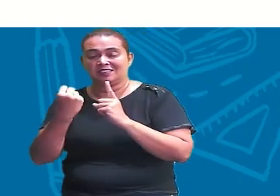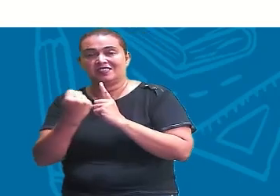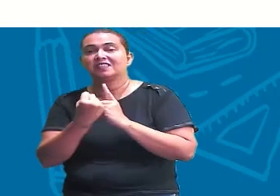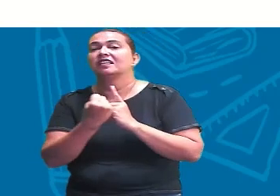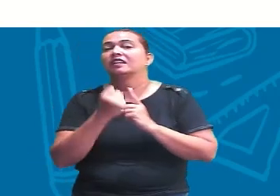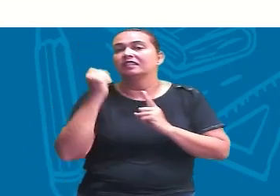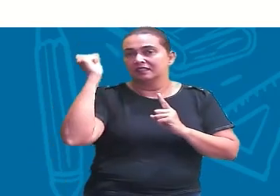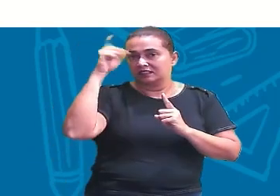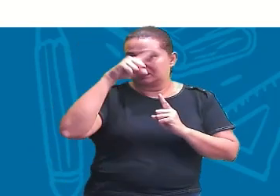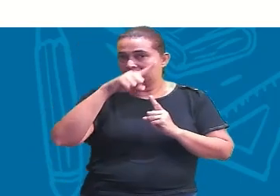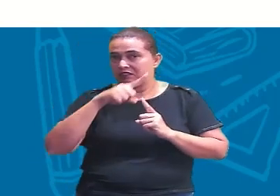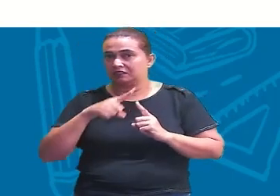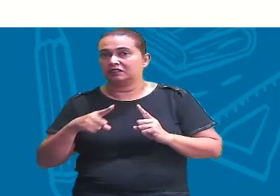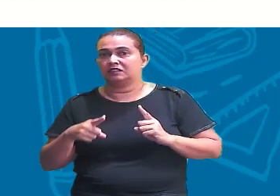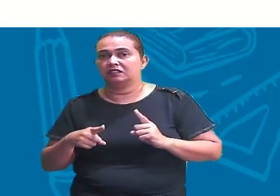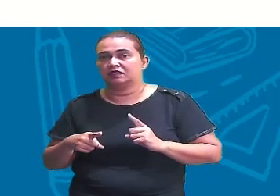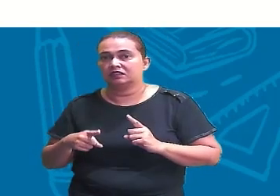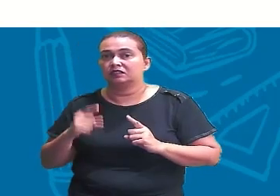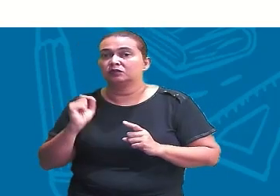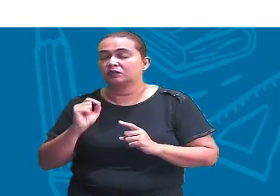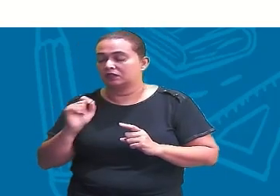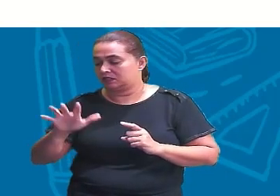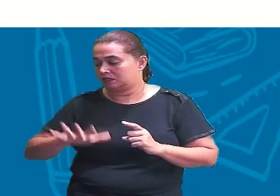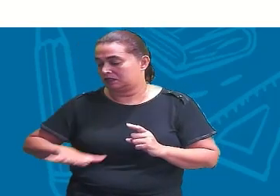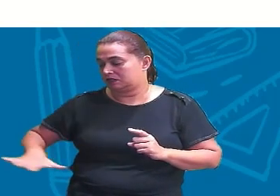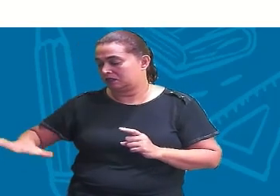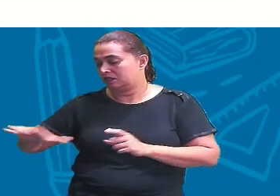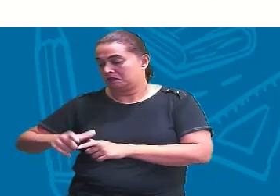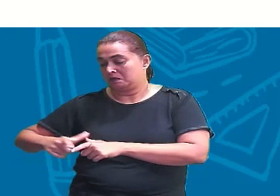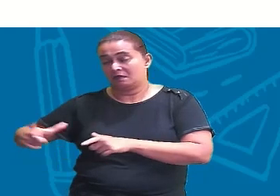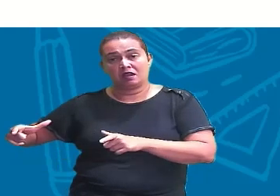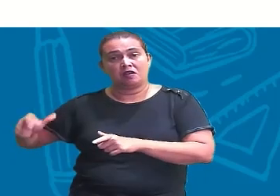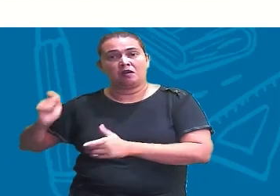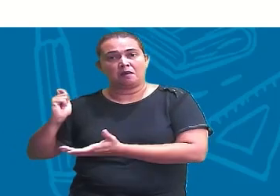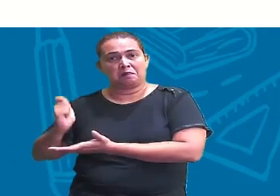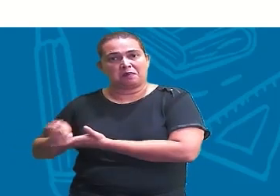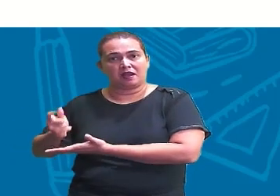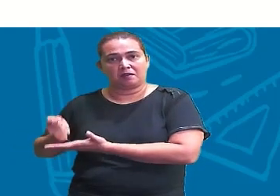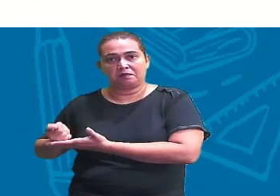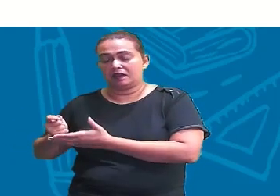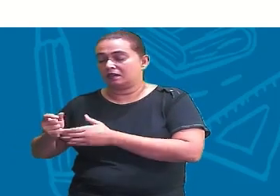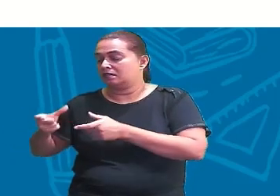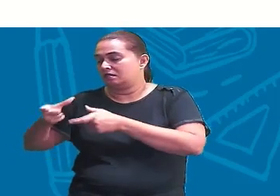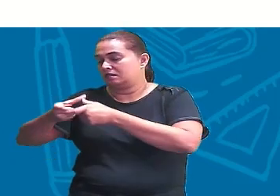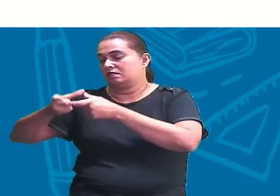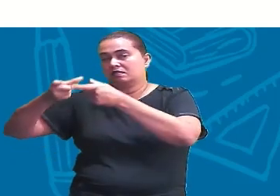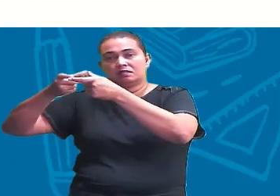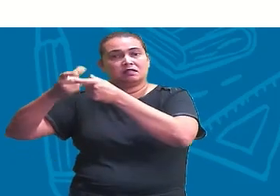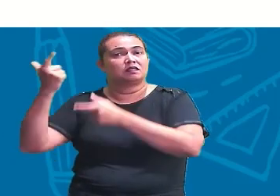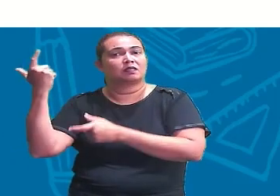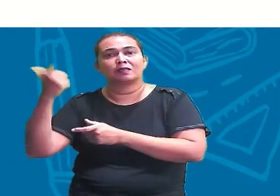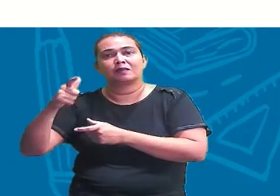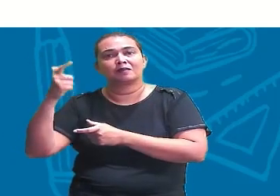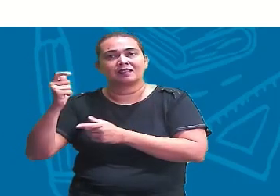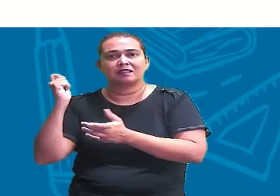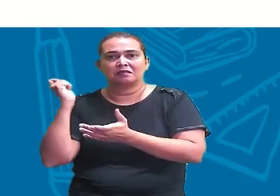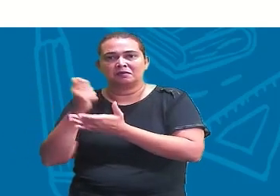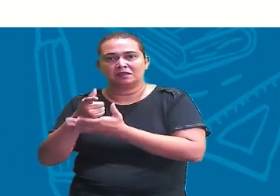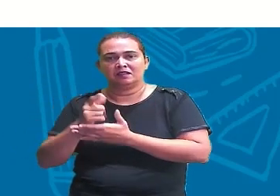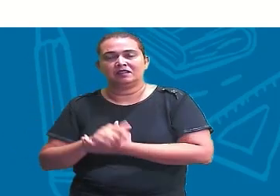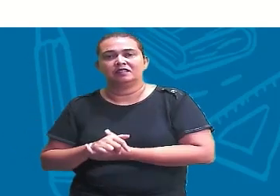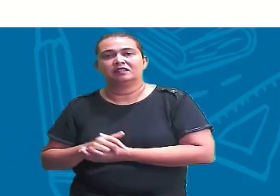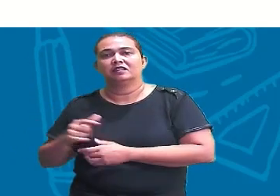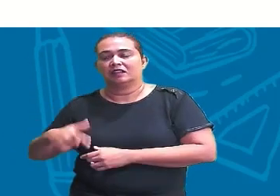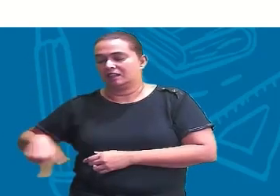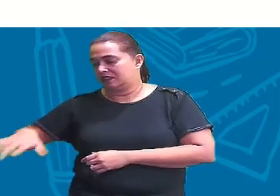o terceiro estado paga imposto e os outros não pagam. Essa sociedade que paga imposto tem que trabalhar para poder pagar o imposto.